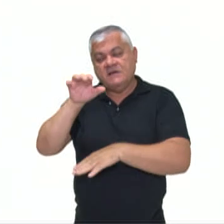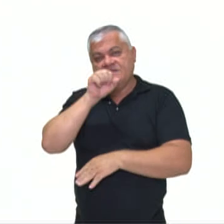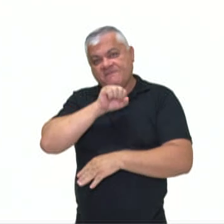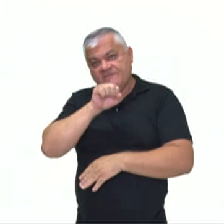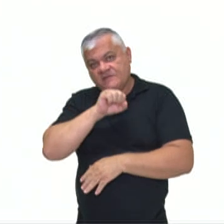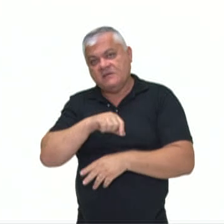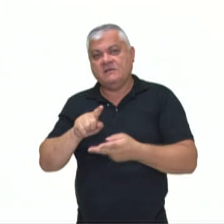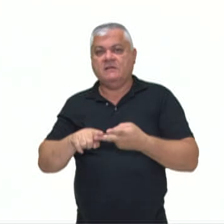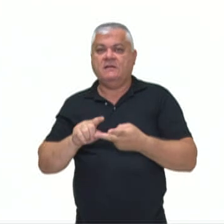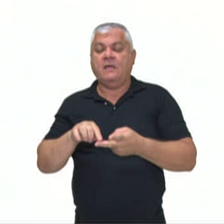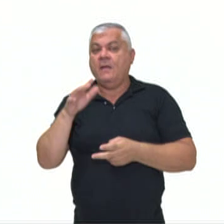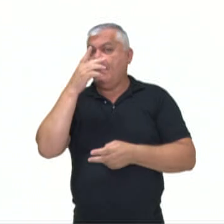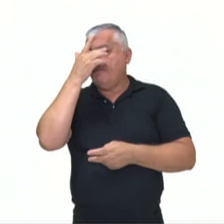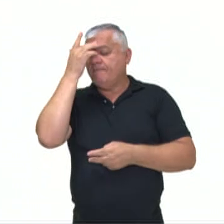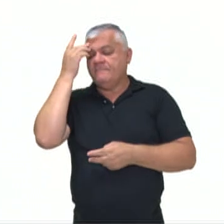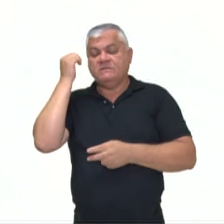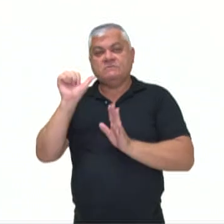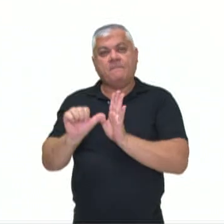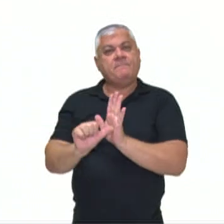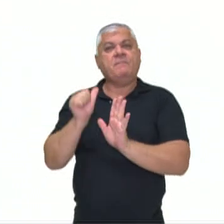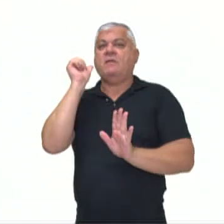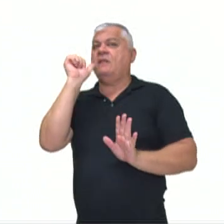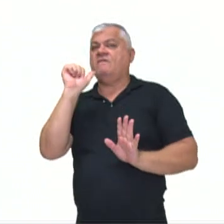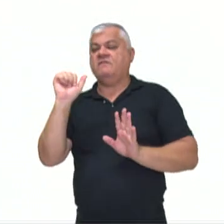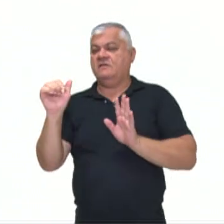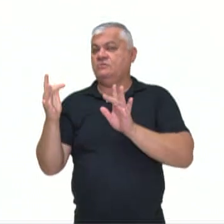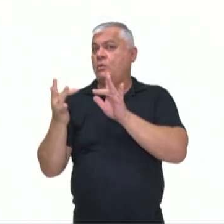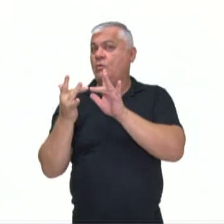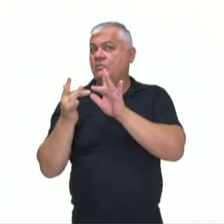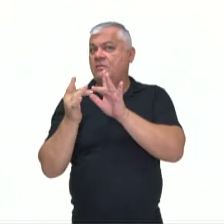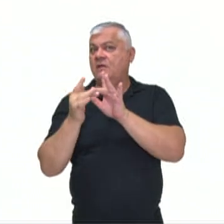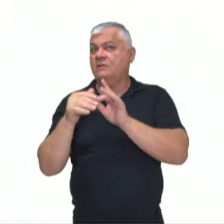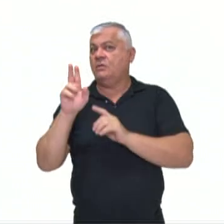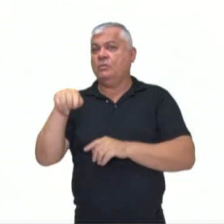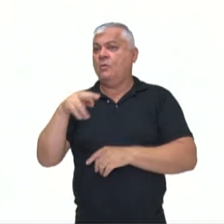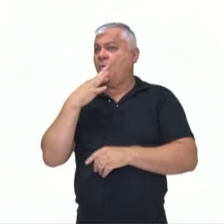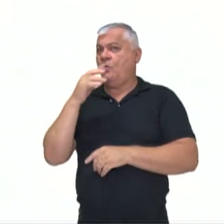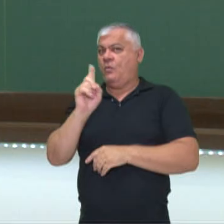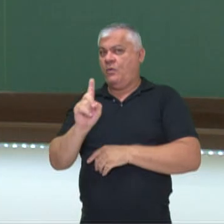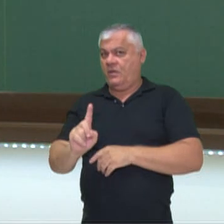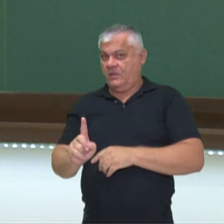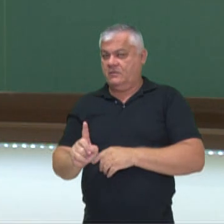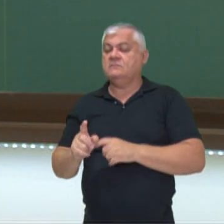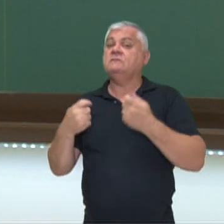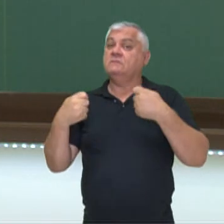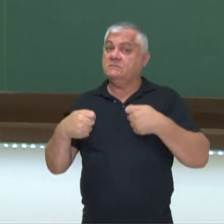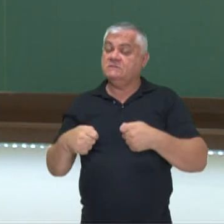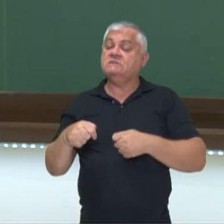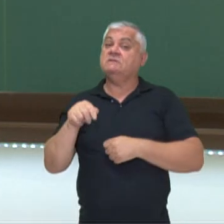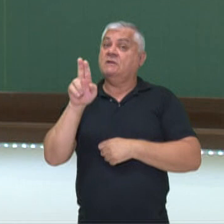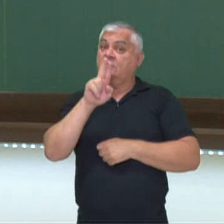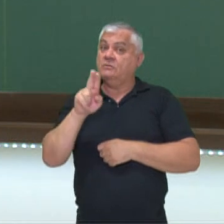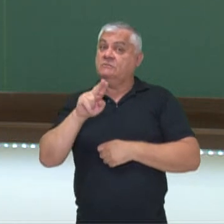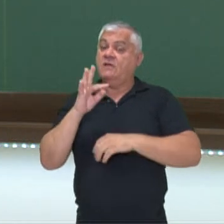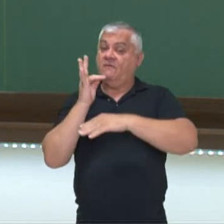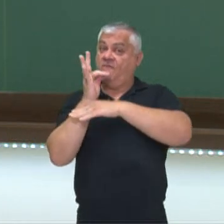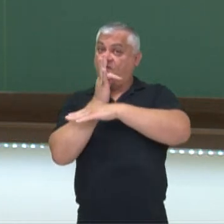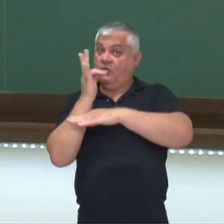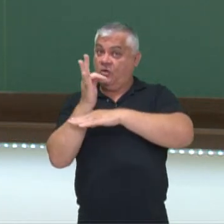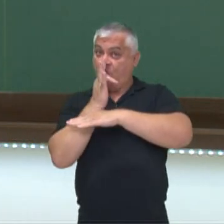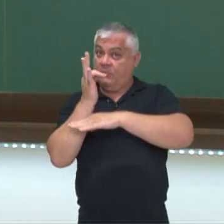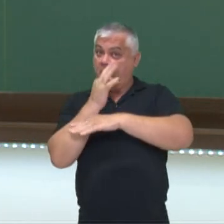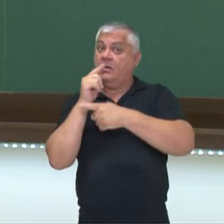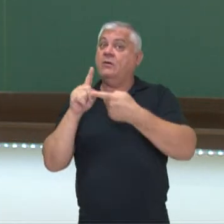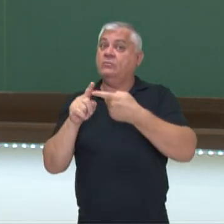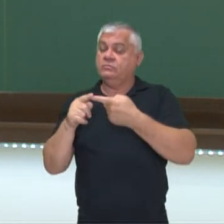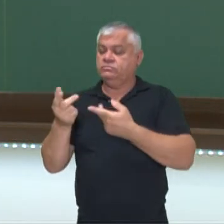relações hierarquizadas, quando não há um grado de intimidade. Então, a gente vai utilizar o tratamento formal nas situações como